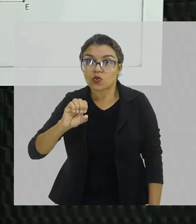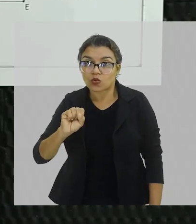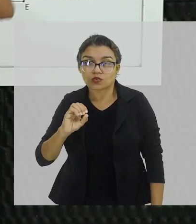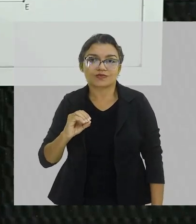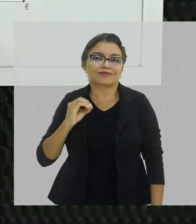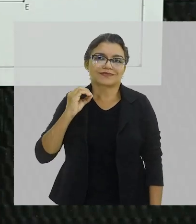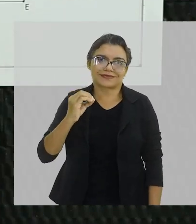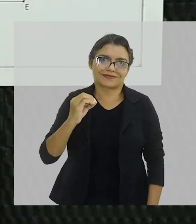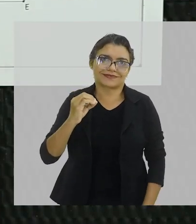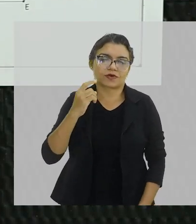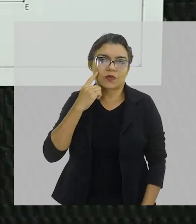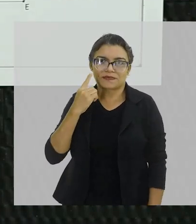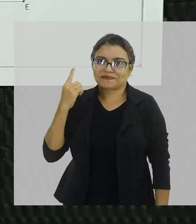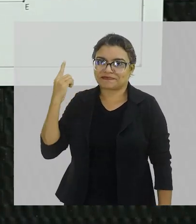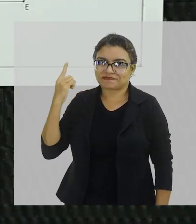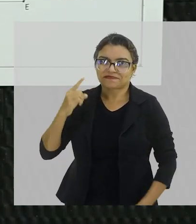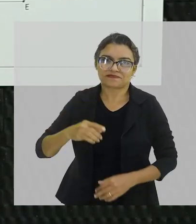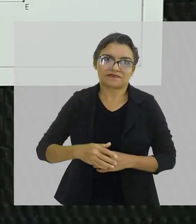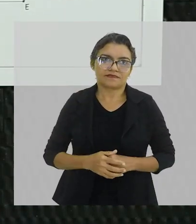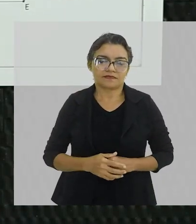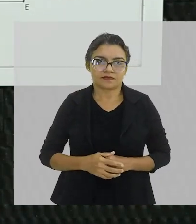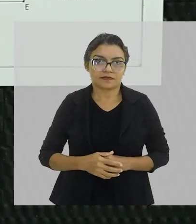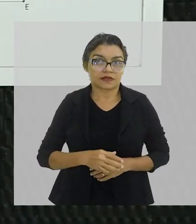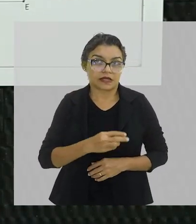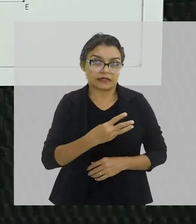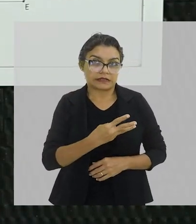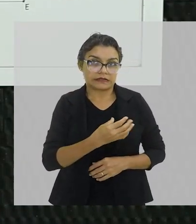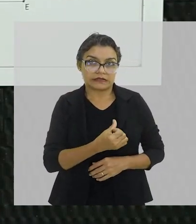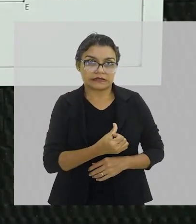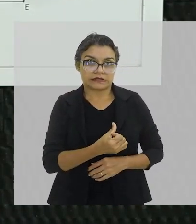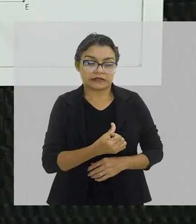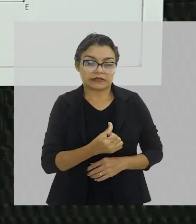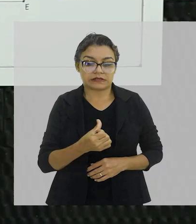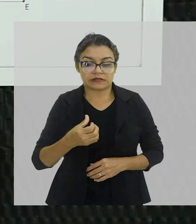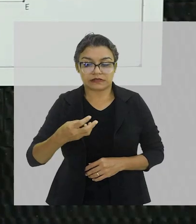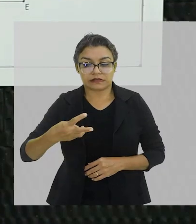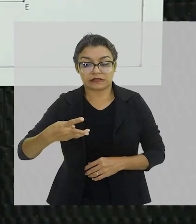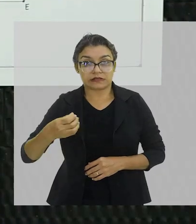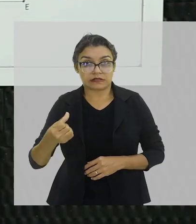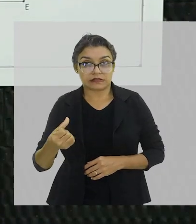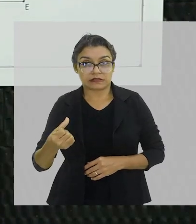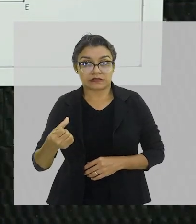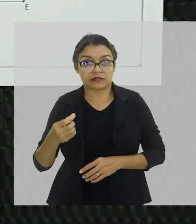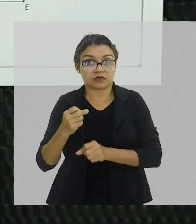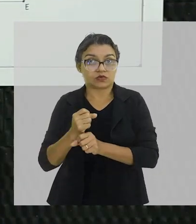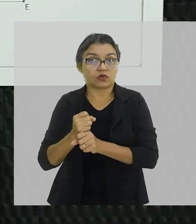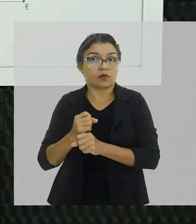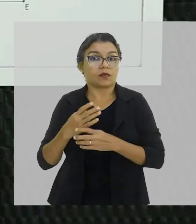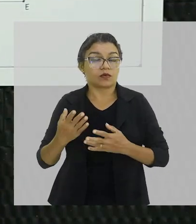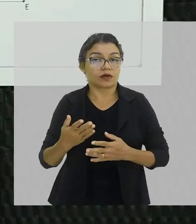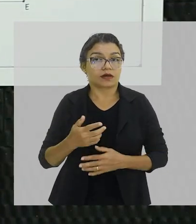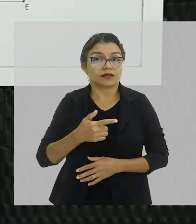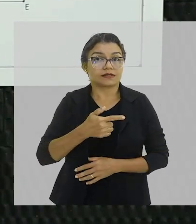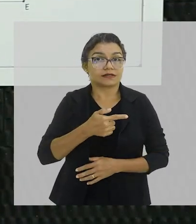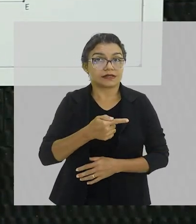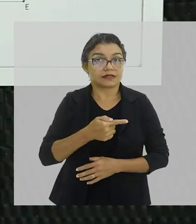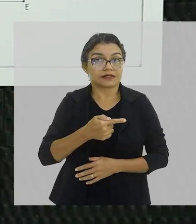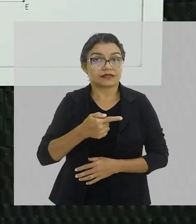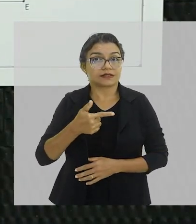108 graus. Se esse aqui é 36 e esse aqui é 36, dá o quanto? Dá